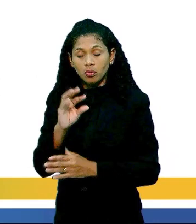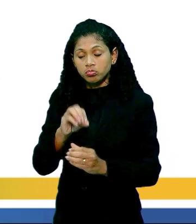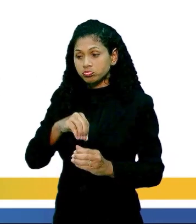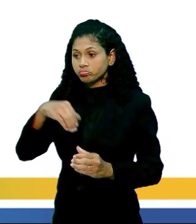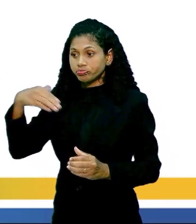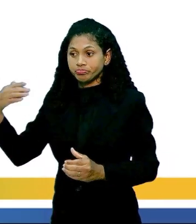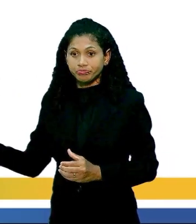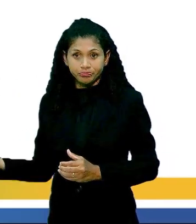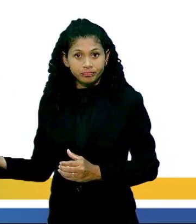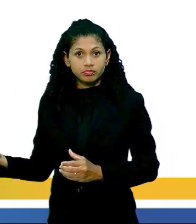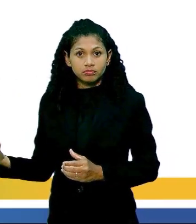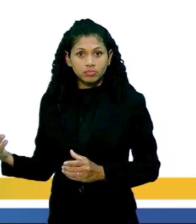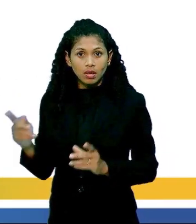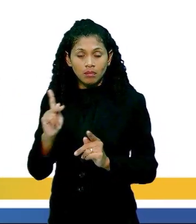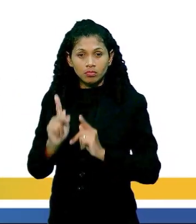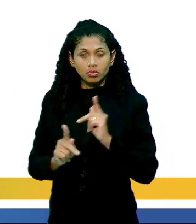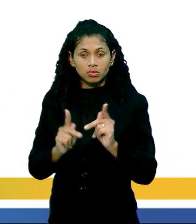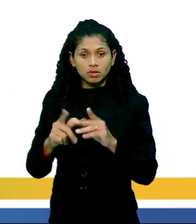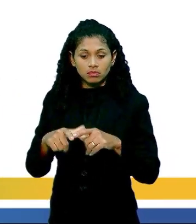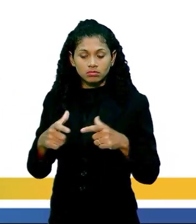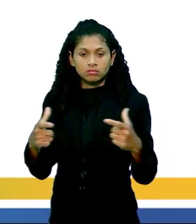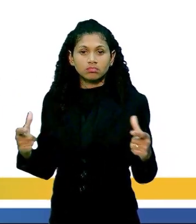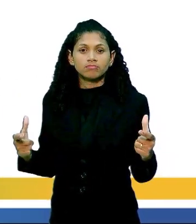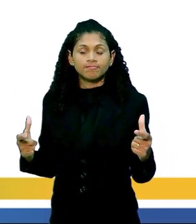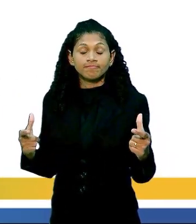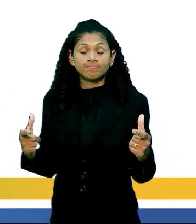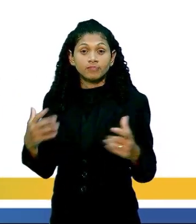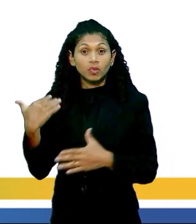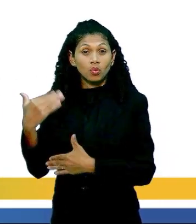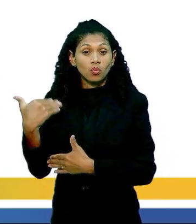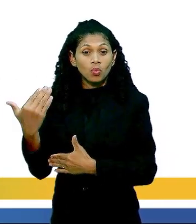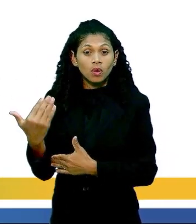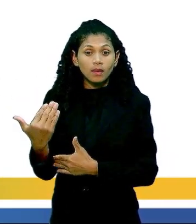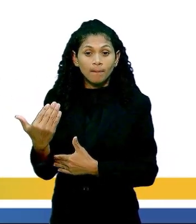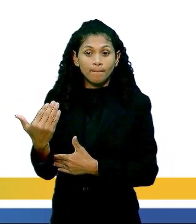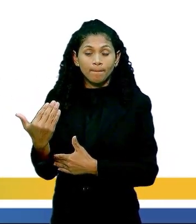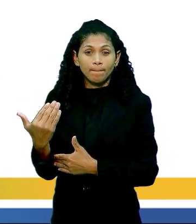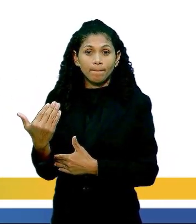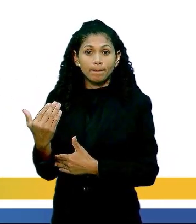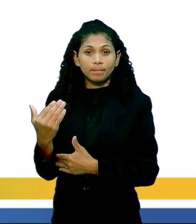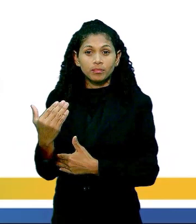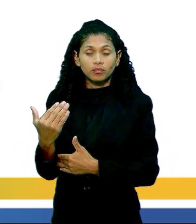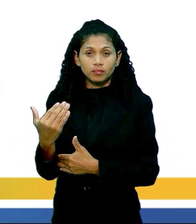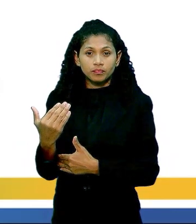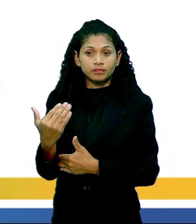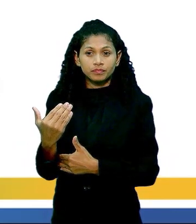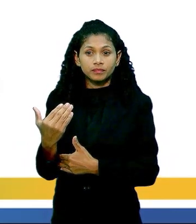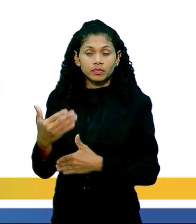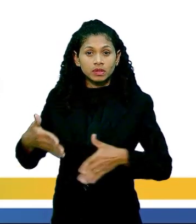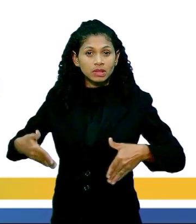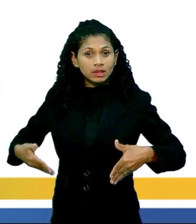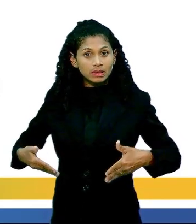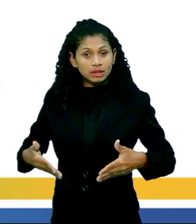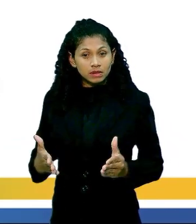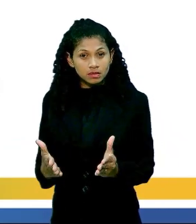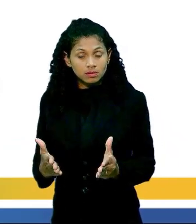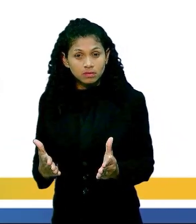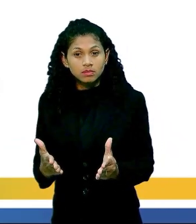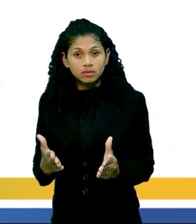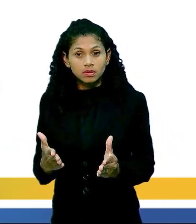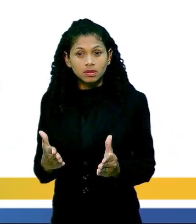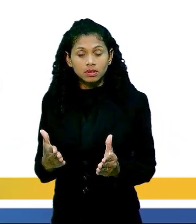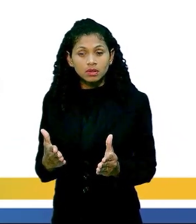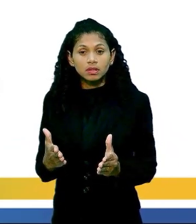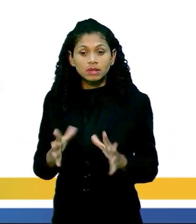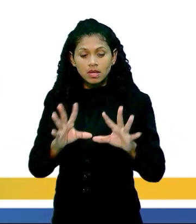saiu, a população está crescendo. Quando a natalidade mais a imigração